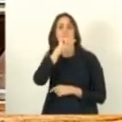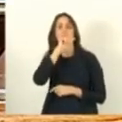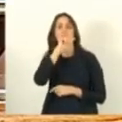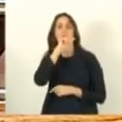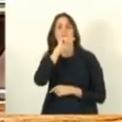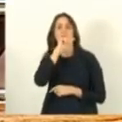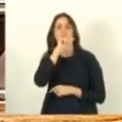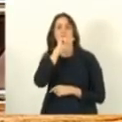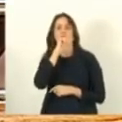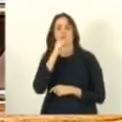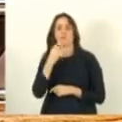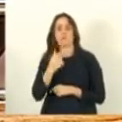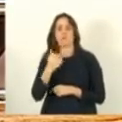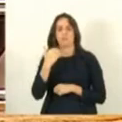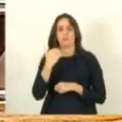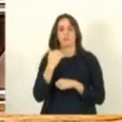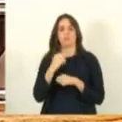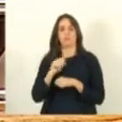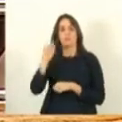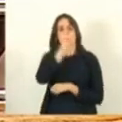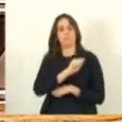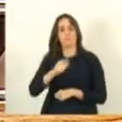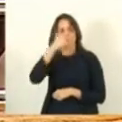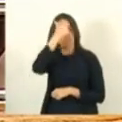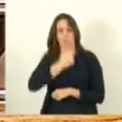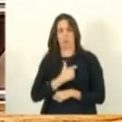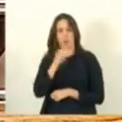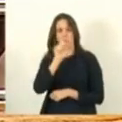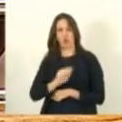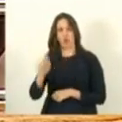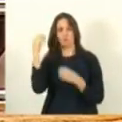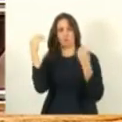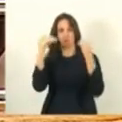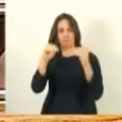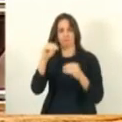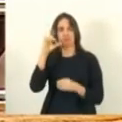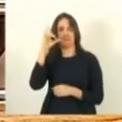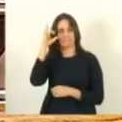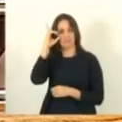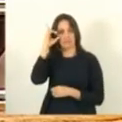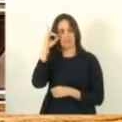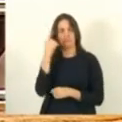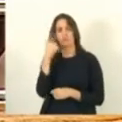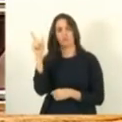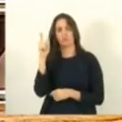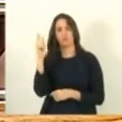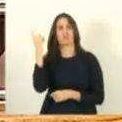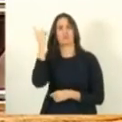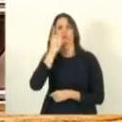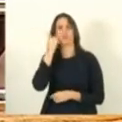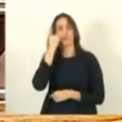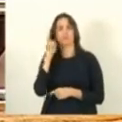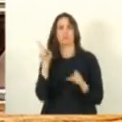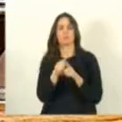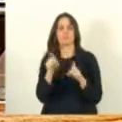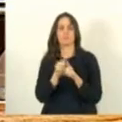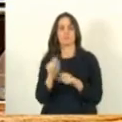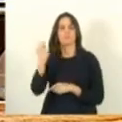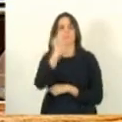acredito que todos os deputados foram marcados, e a situação, relatando uma situação